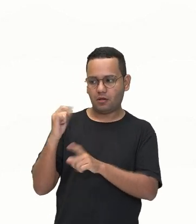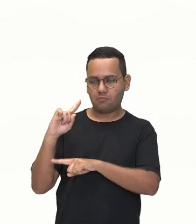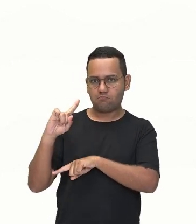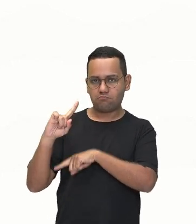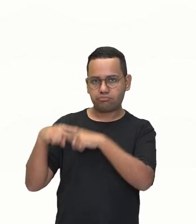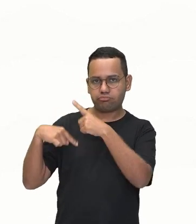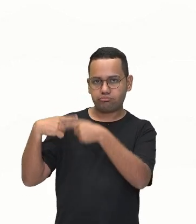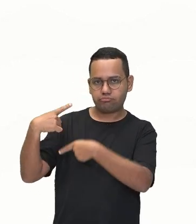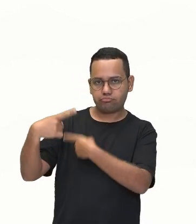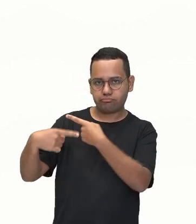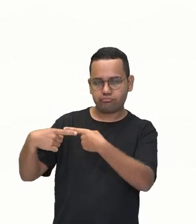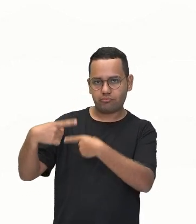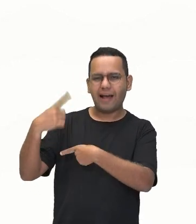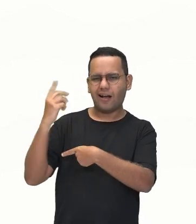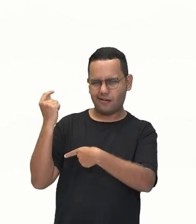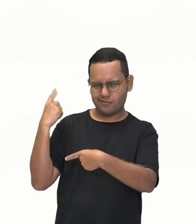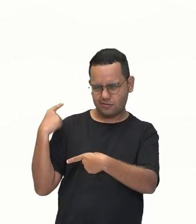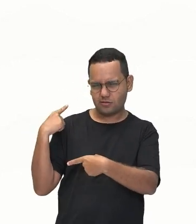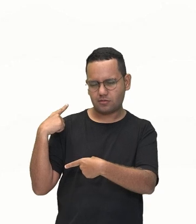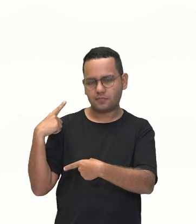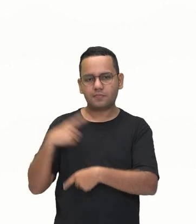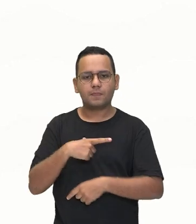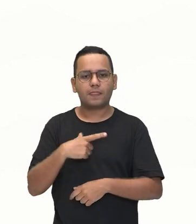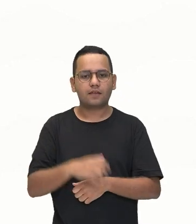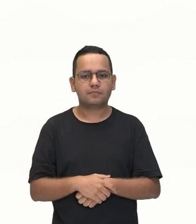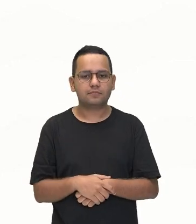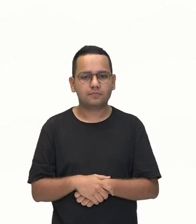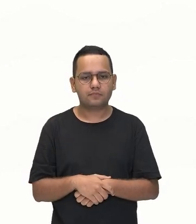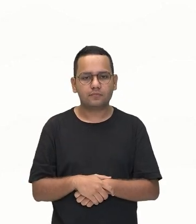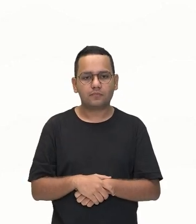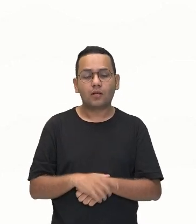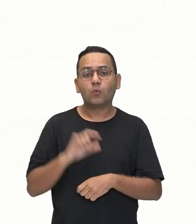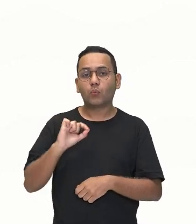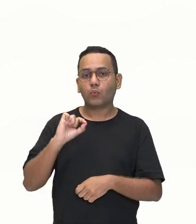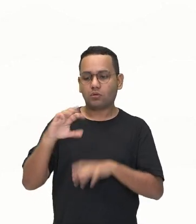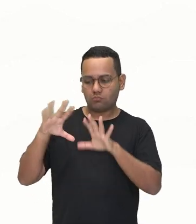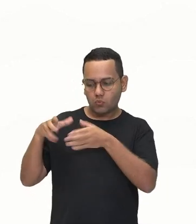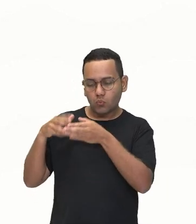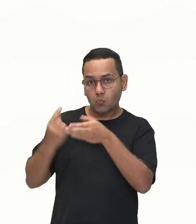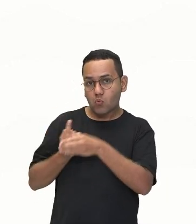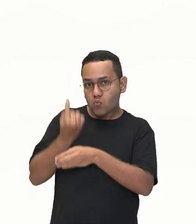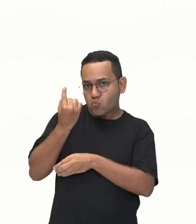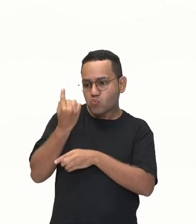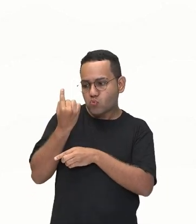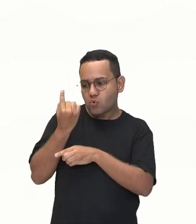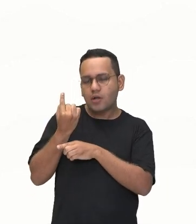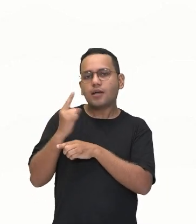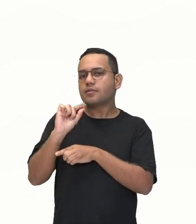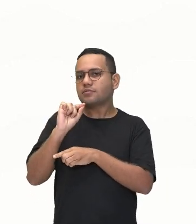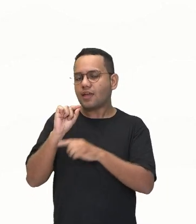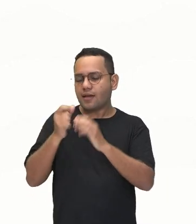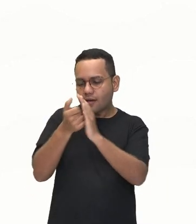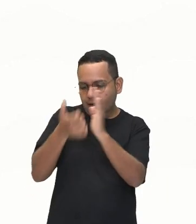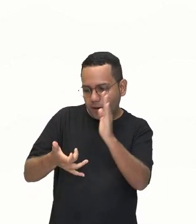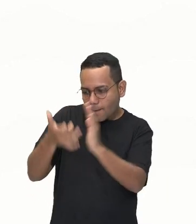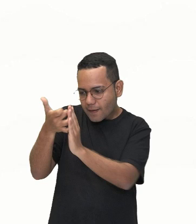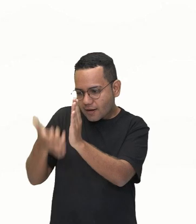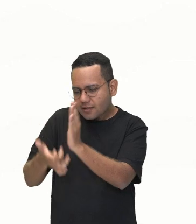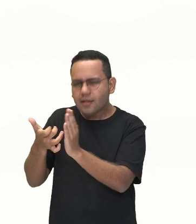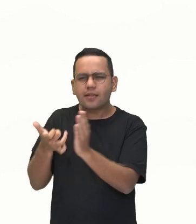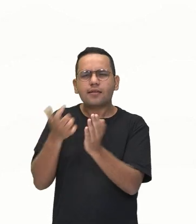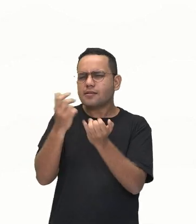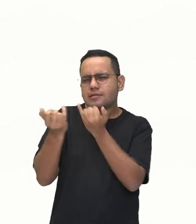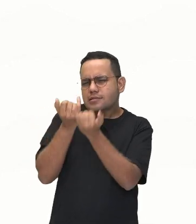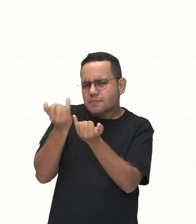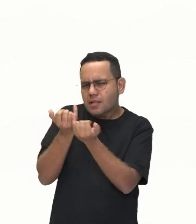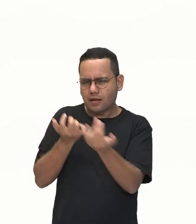um ancestral comum que estabelece que todos os seres vivos compartilham, né, essa ancestralidade, que todos